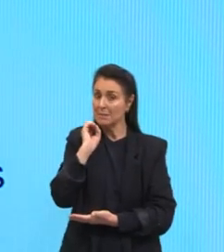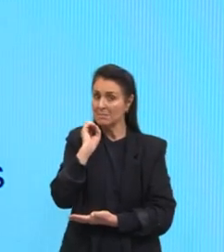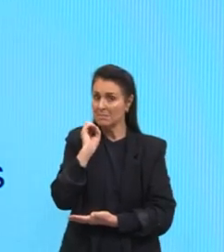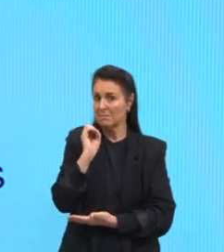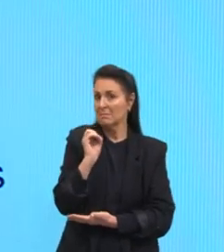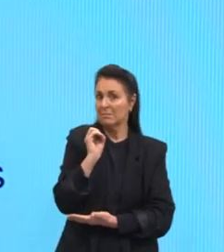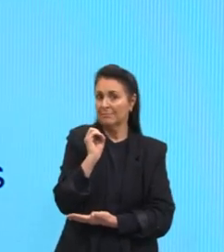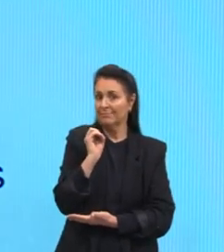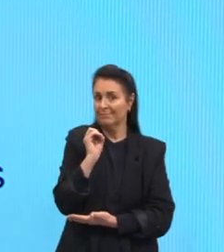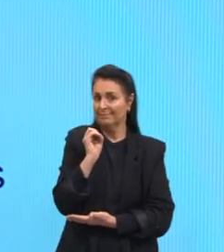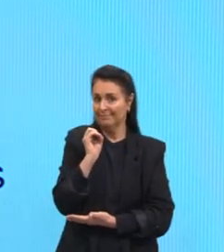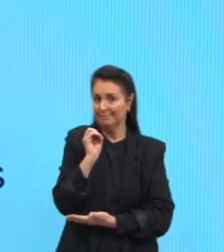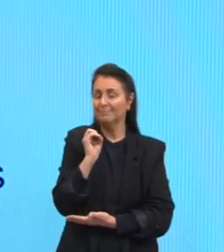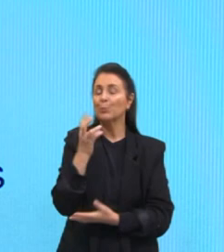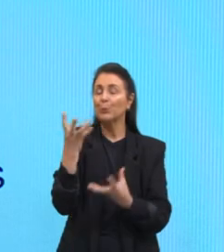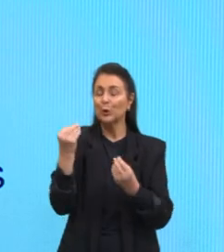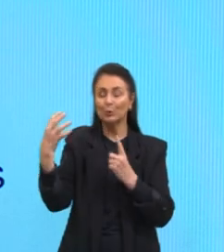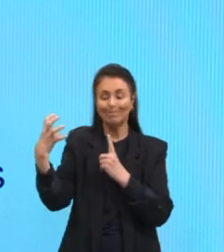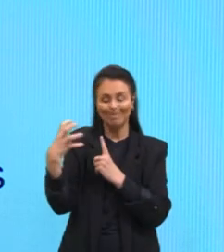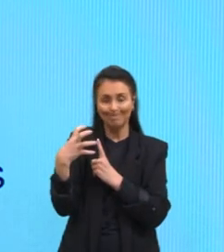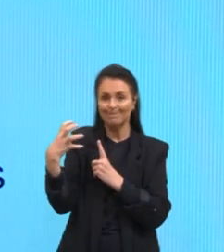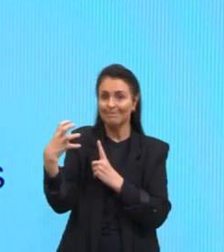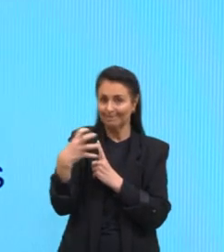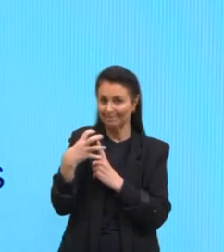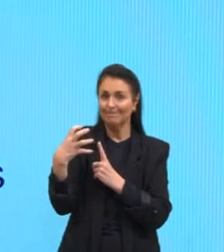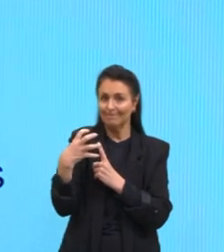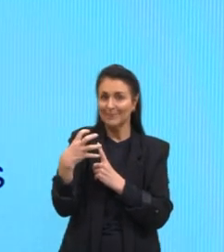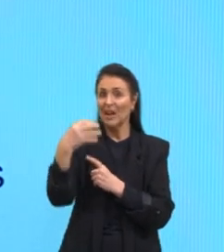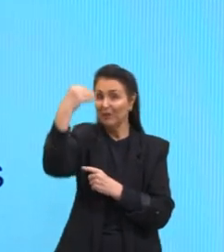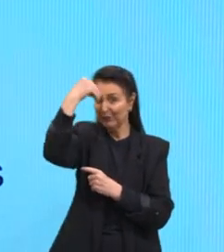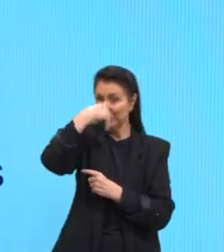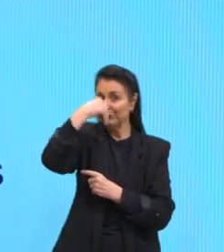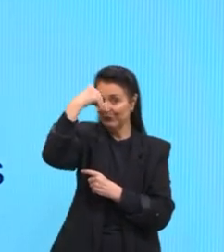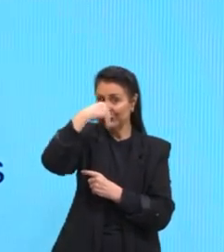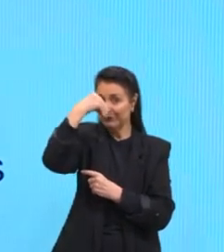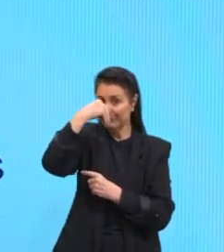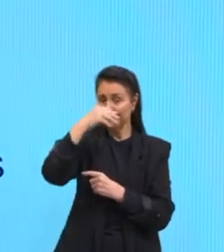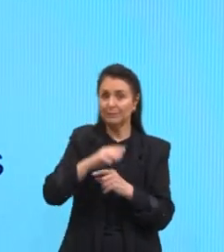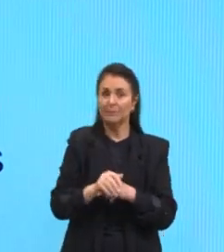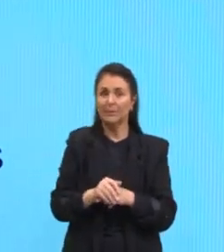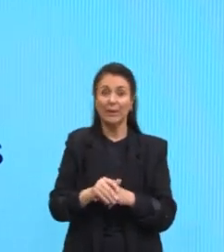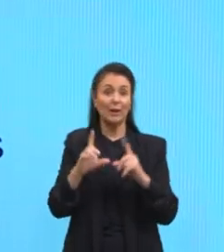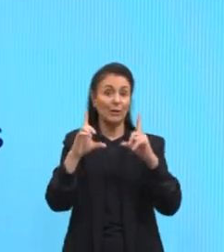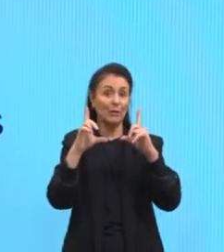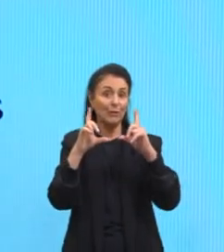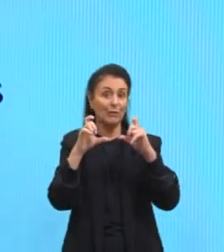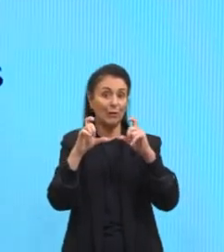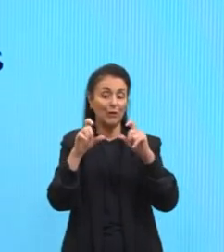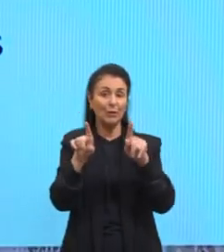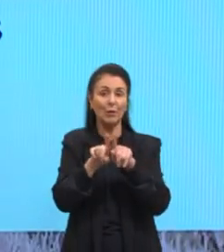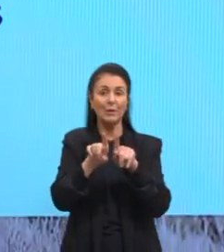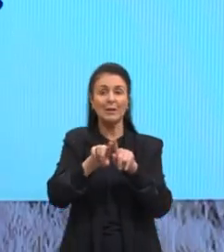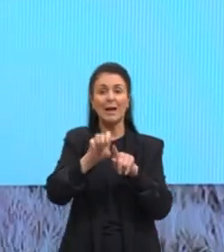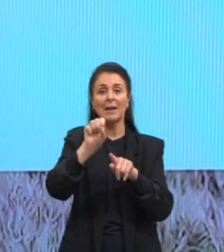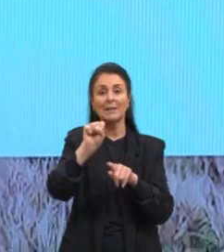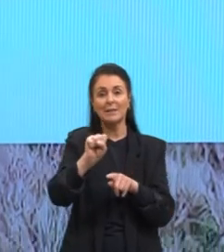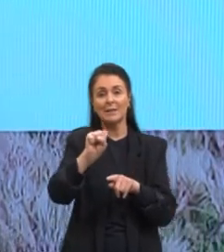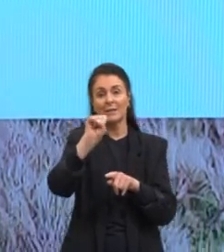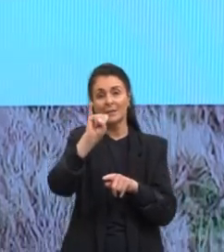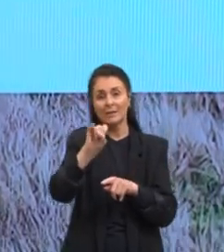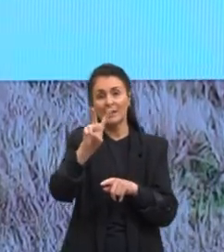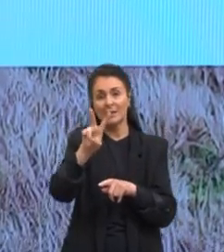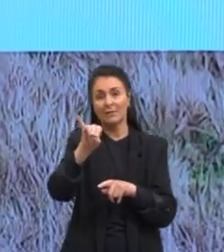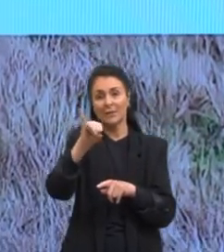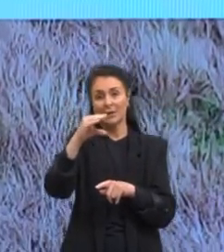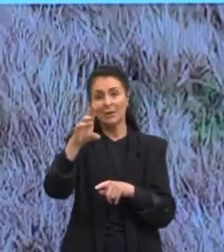bem atacada bem fragilizada em baixo aqui eu vou mostrar uma fotinha aqui para vocês da silvicultura também é outra